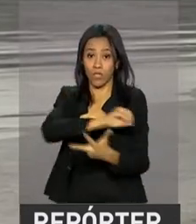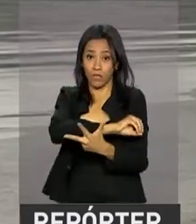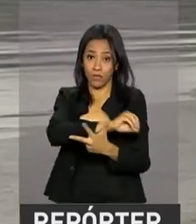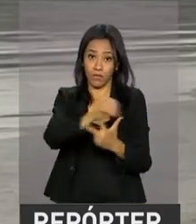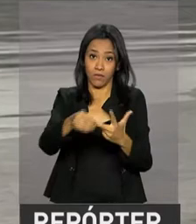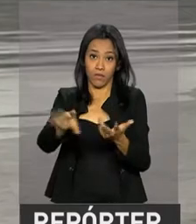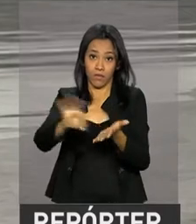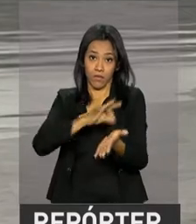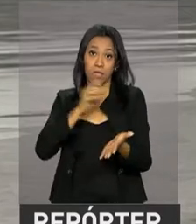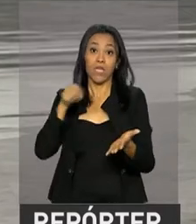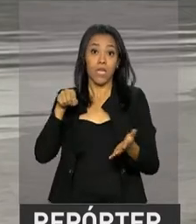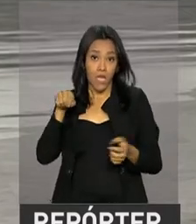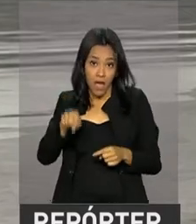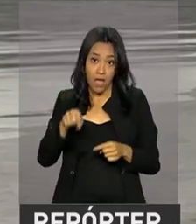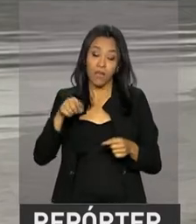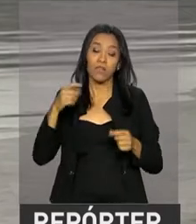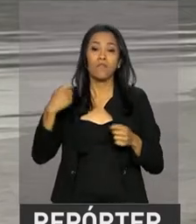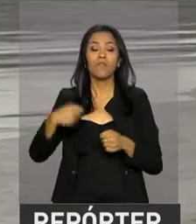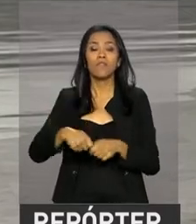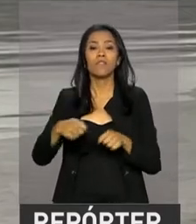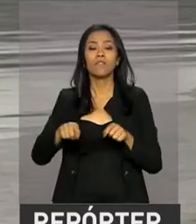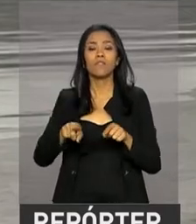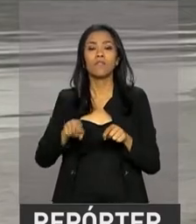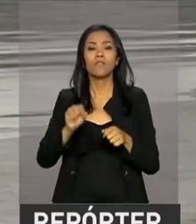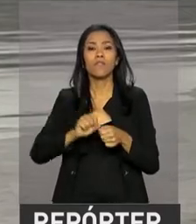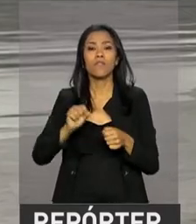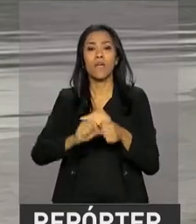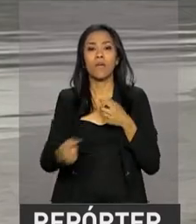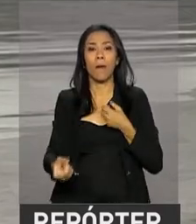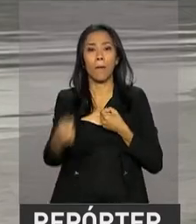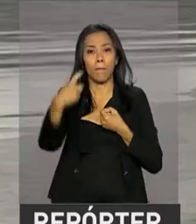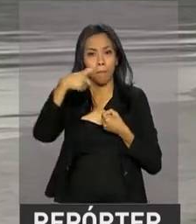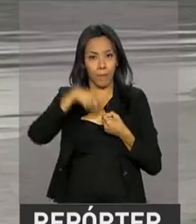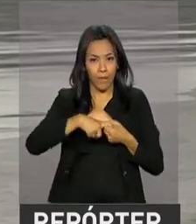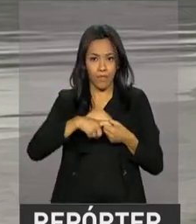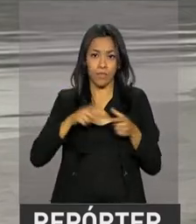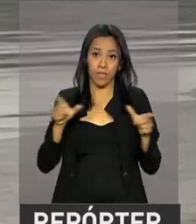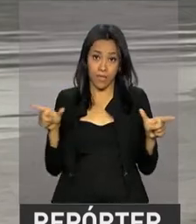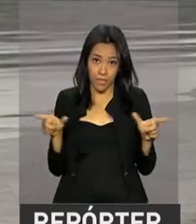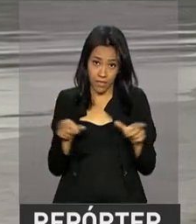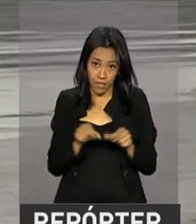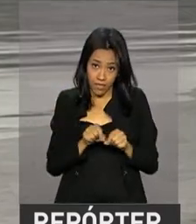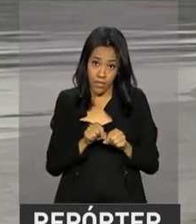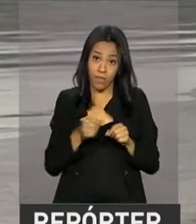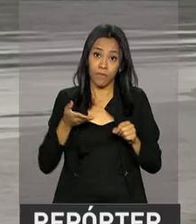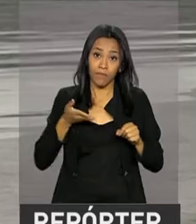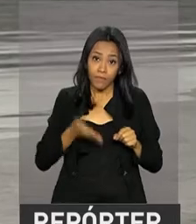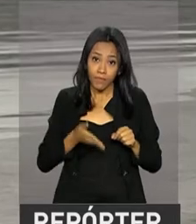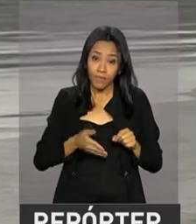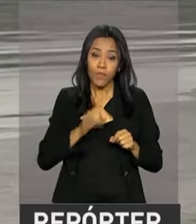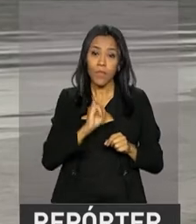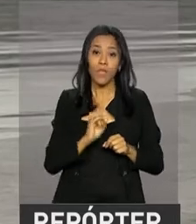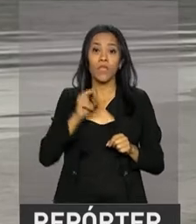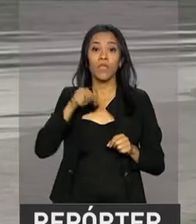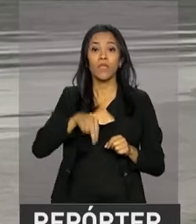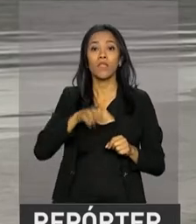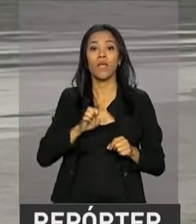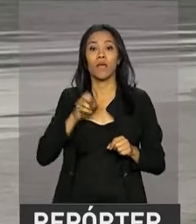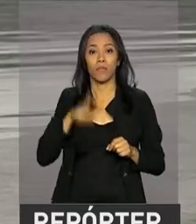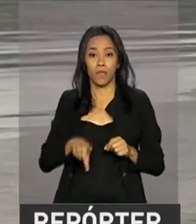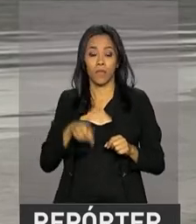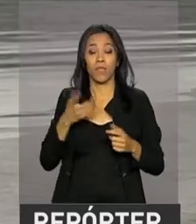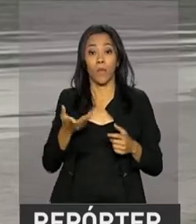instituto nacional de estudos pesquisa e pesquisas educacionais anísio teixeira o inep e as